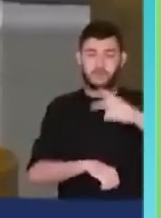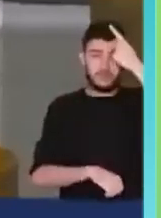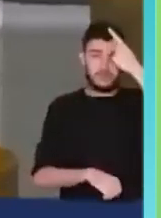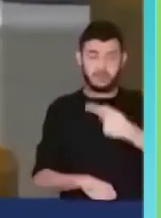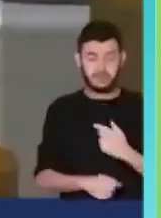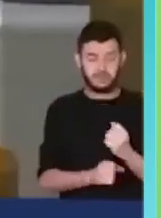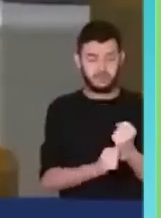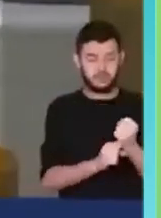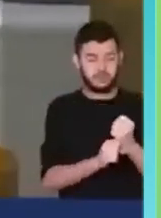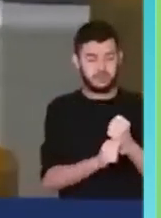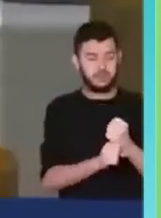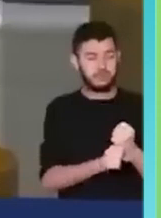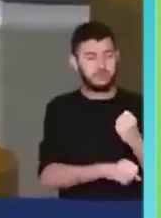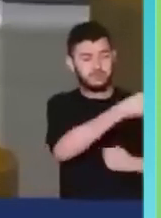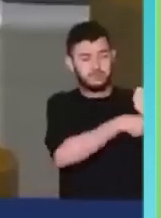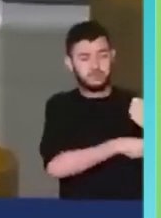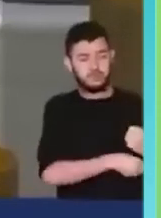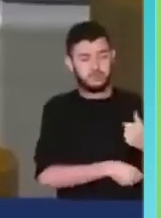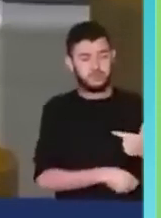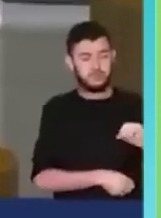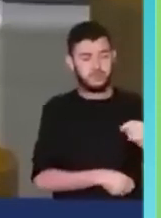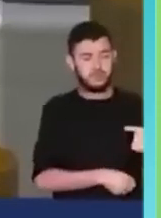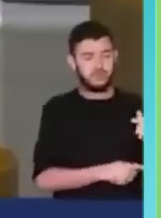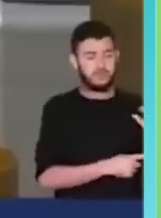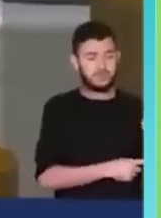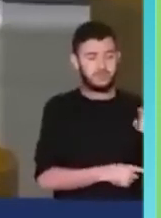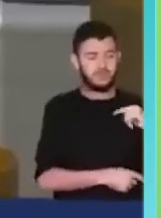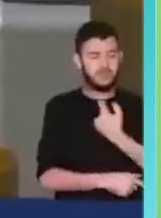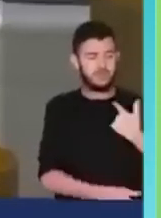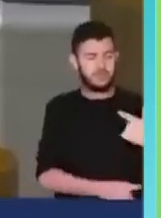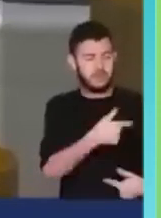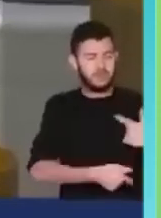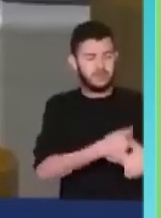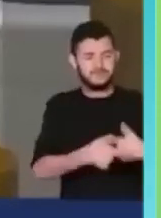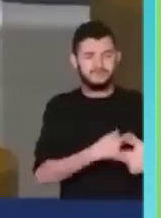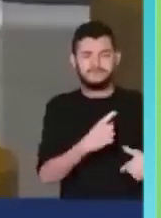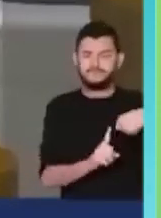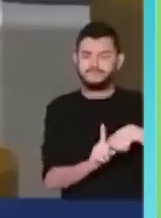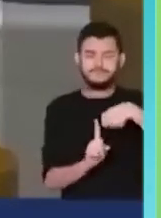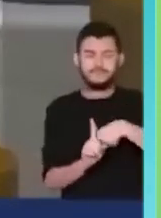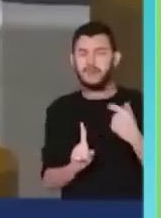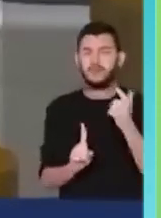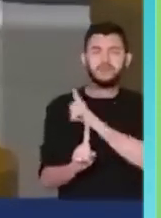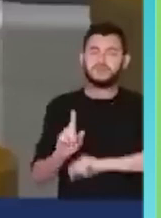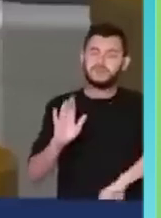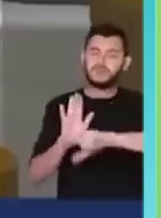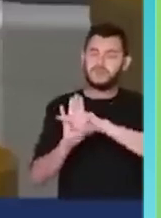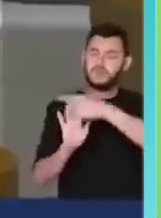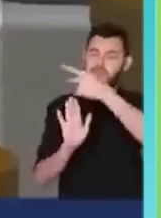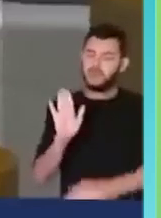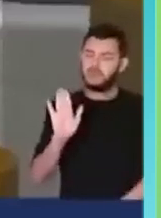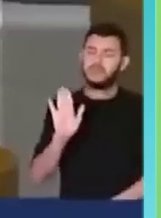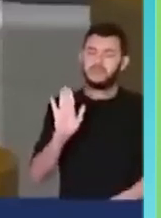do ano ainda de 2020 o que vemos trabalhando lutando para sua aprovação aqui